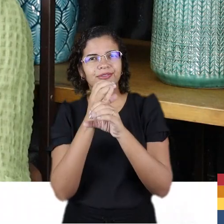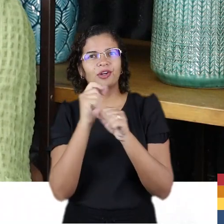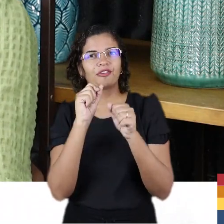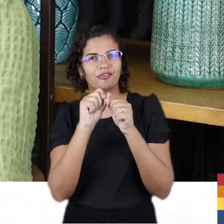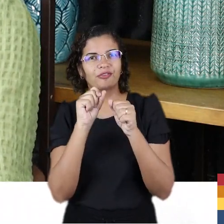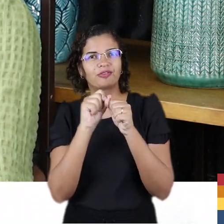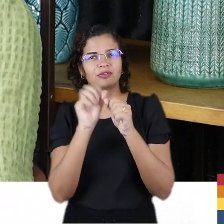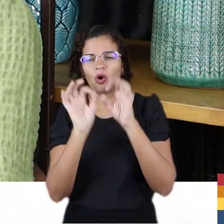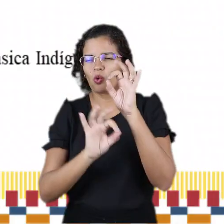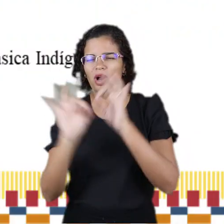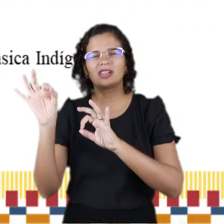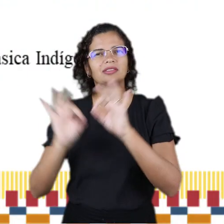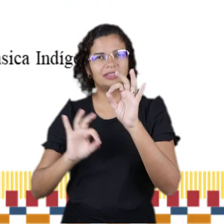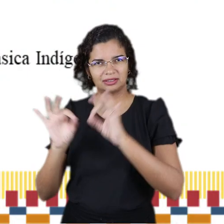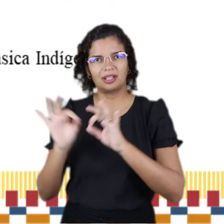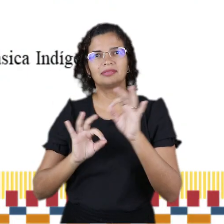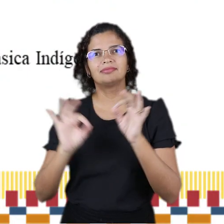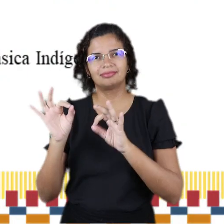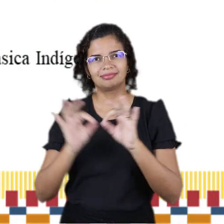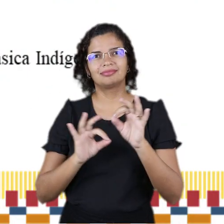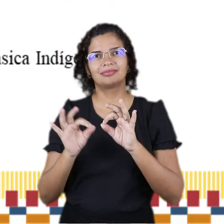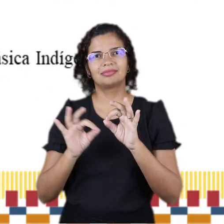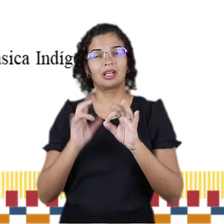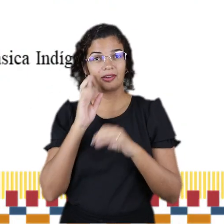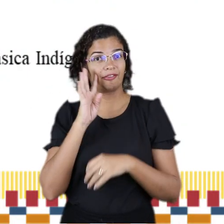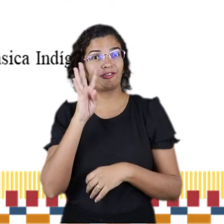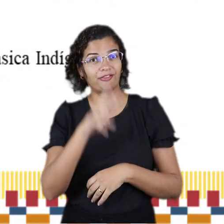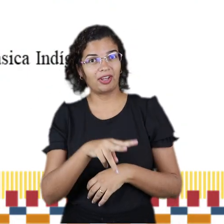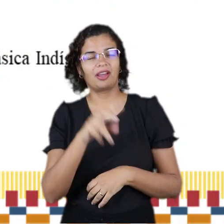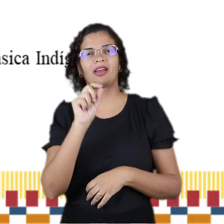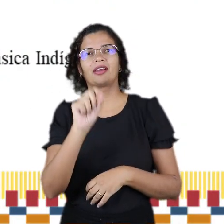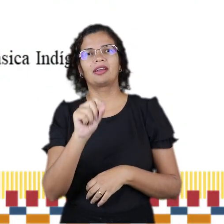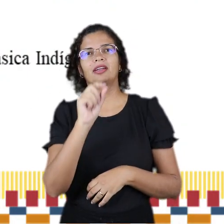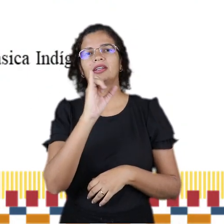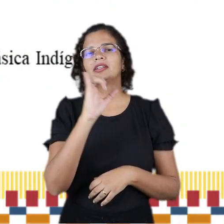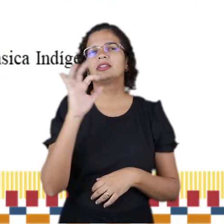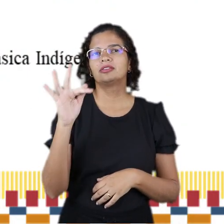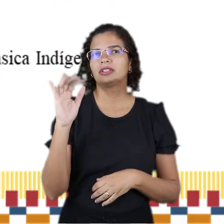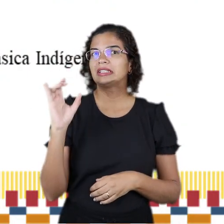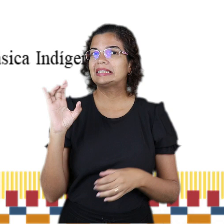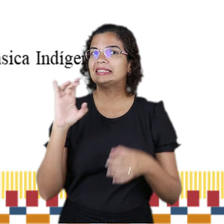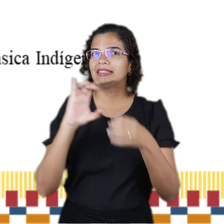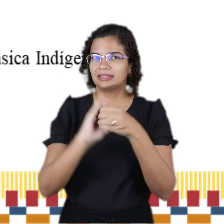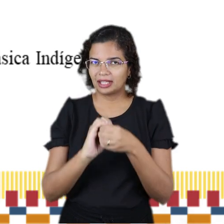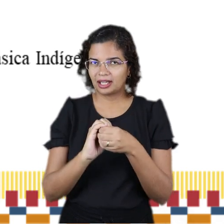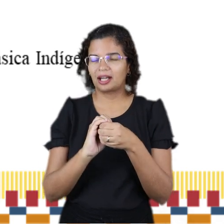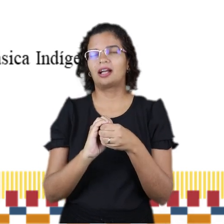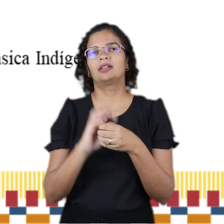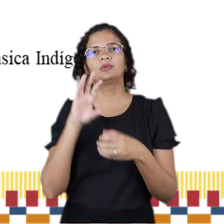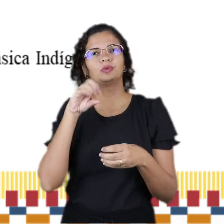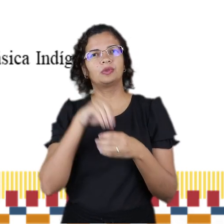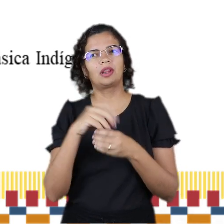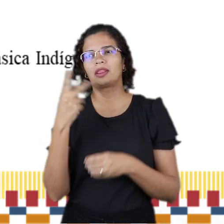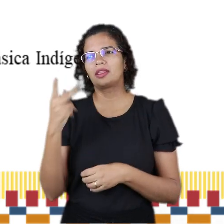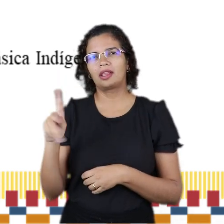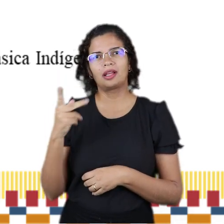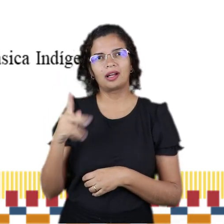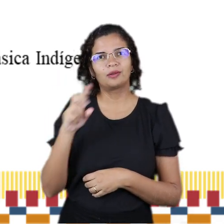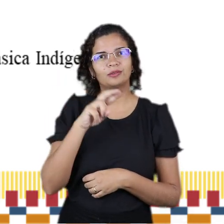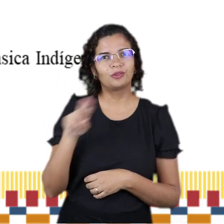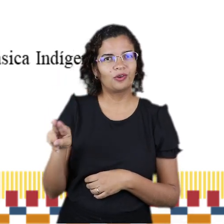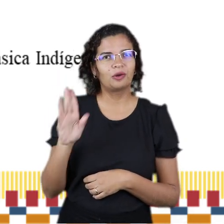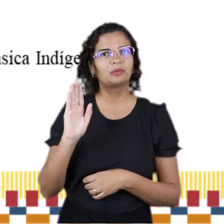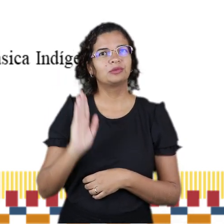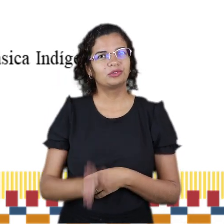vai ter cursos como administração, arquitetura e urbanismo, comunicação social, suas diferentes ofertas,